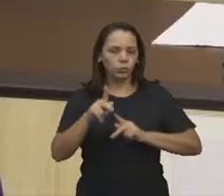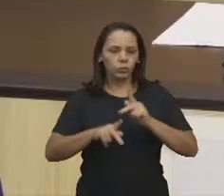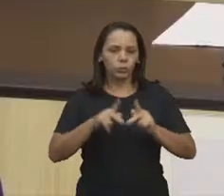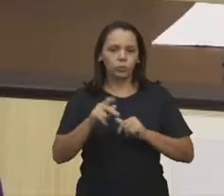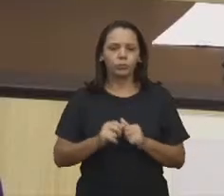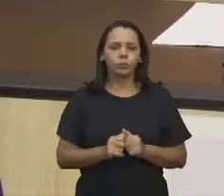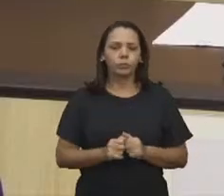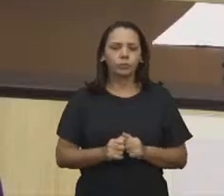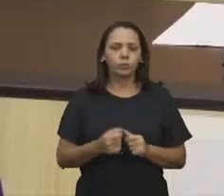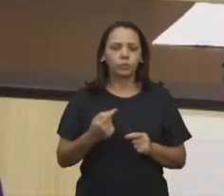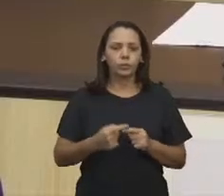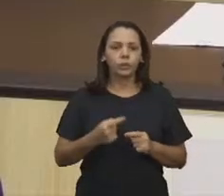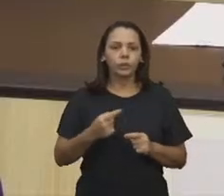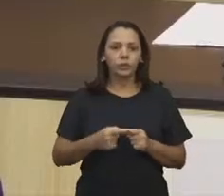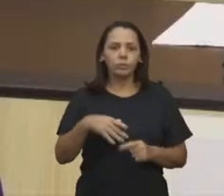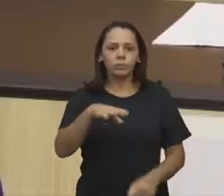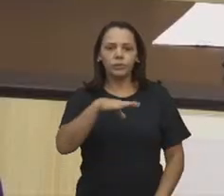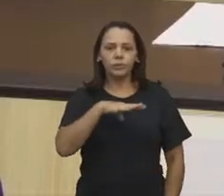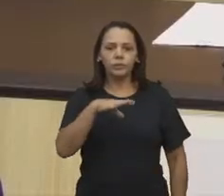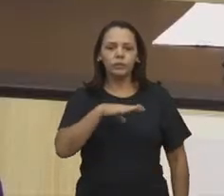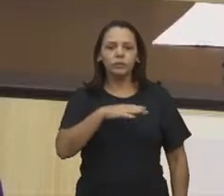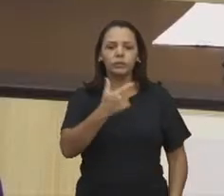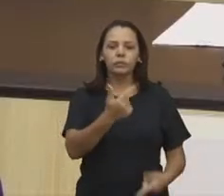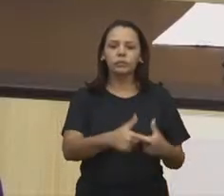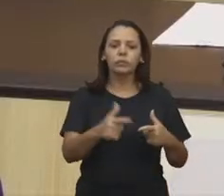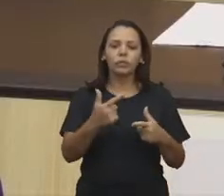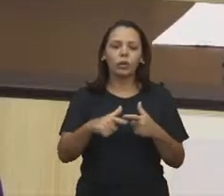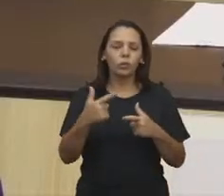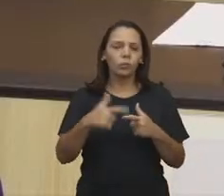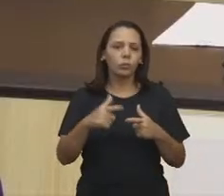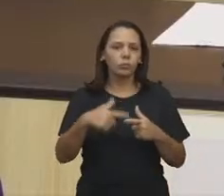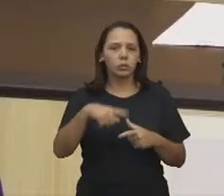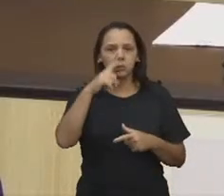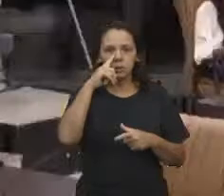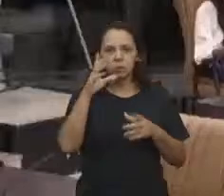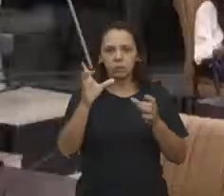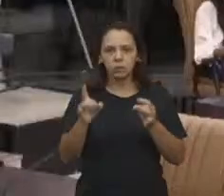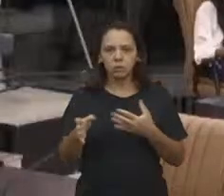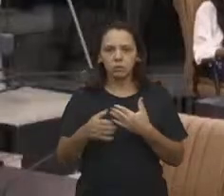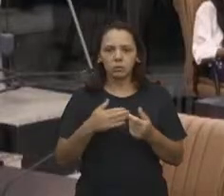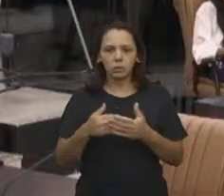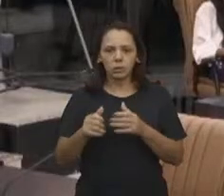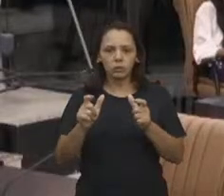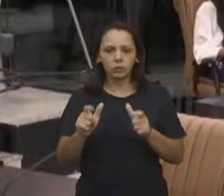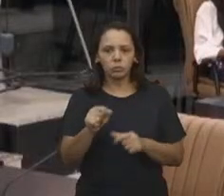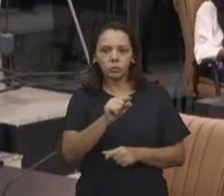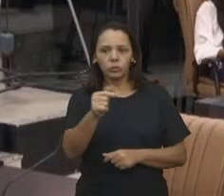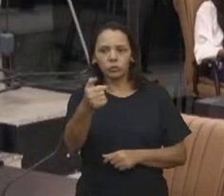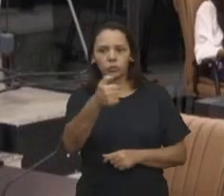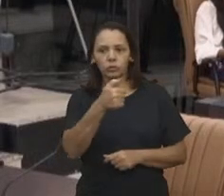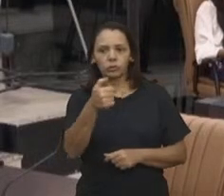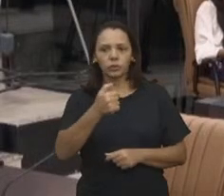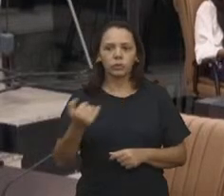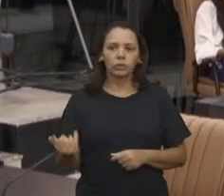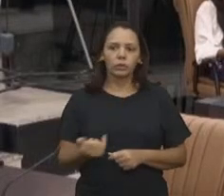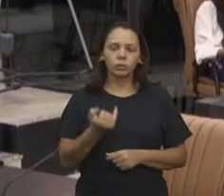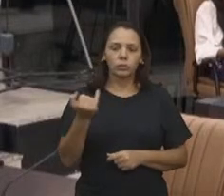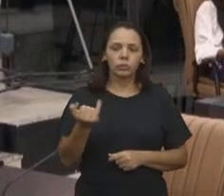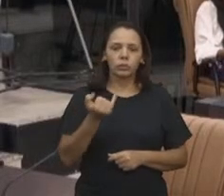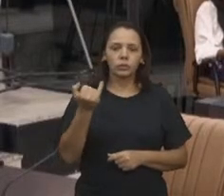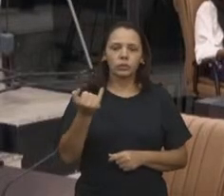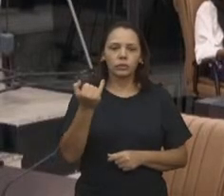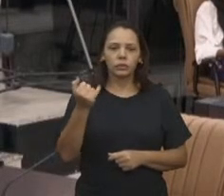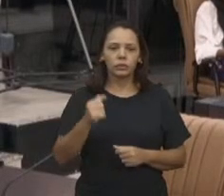do descarte, do lixo. Né, e vocês que estão aqui hoje, é importante porque eu acho que hoje as secretarias que